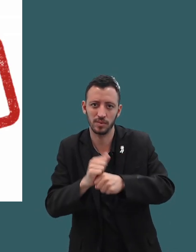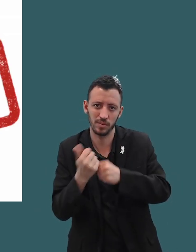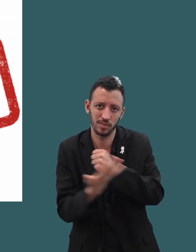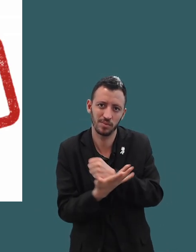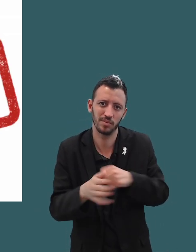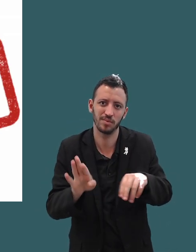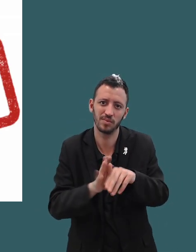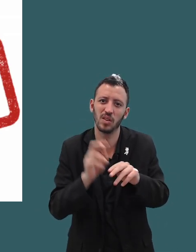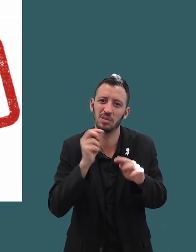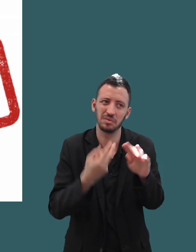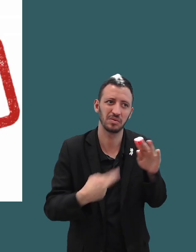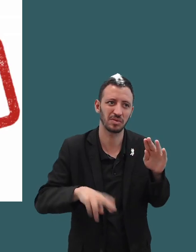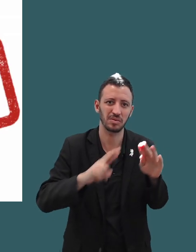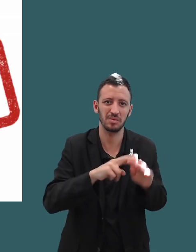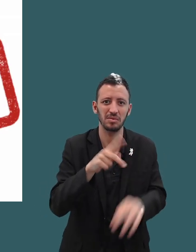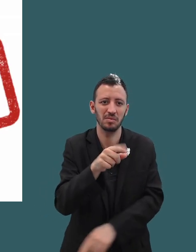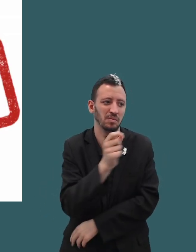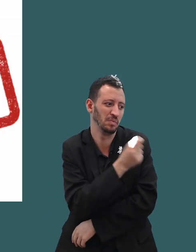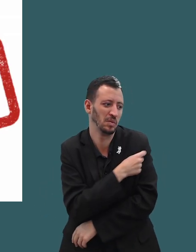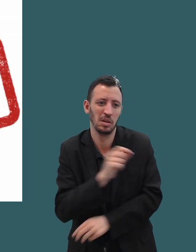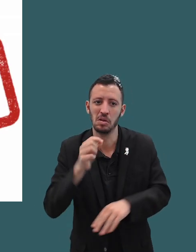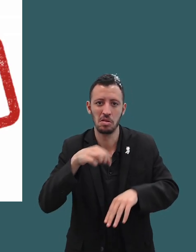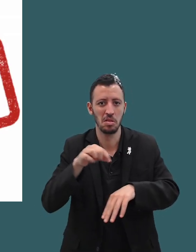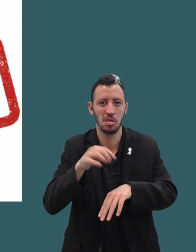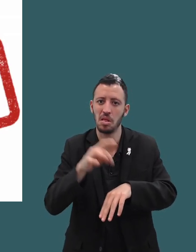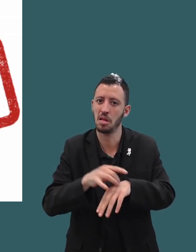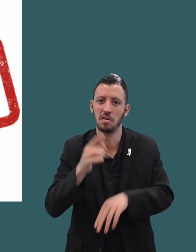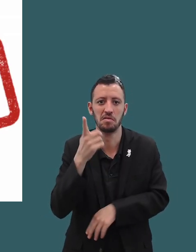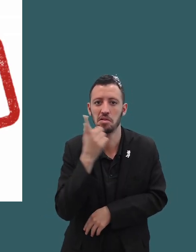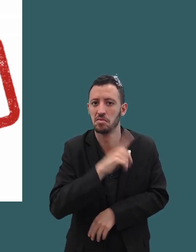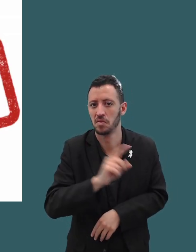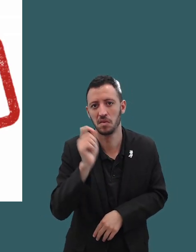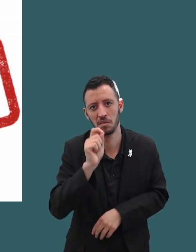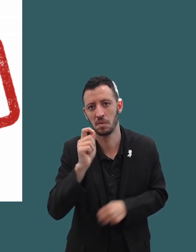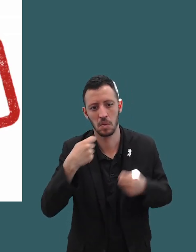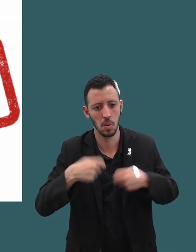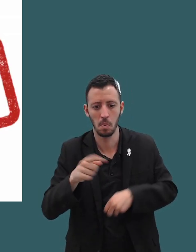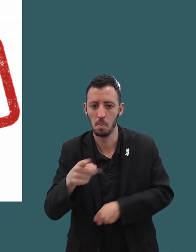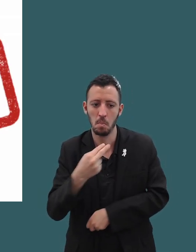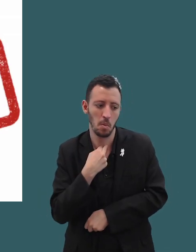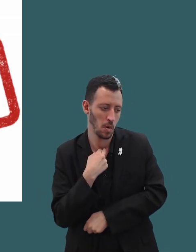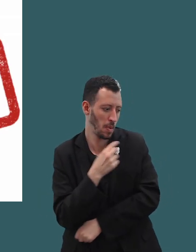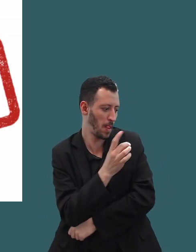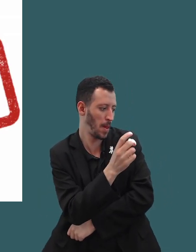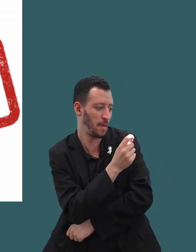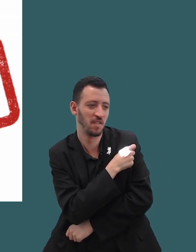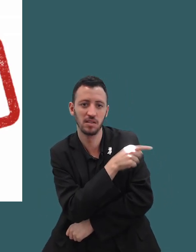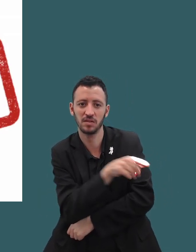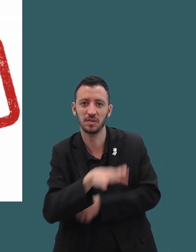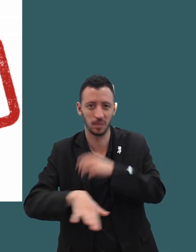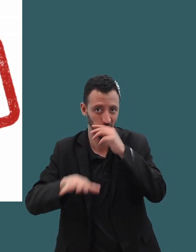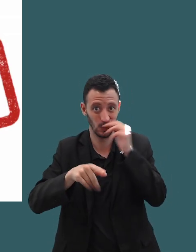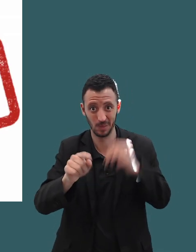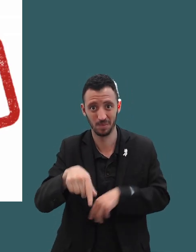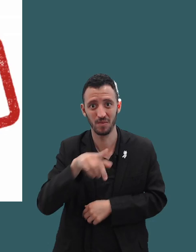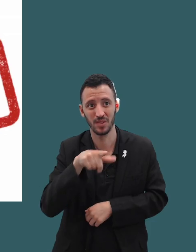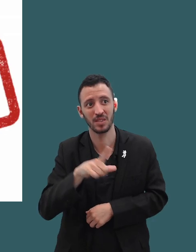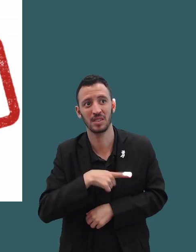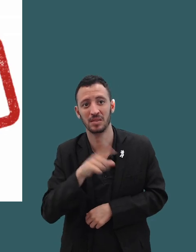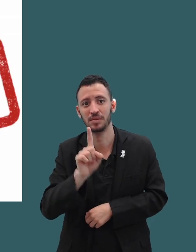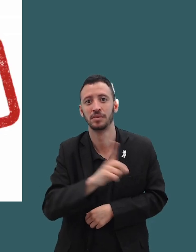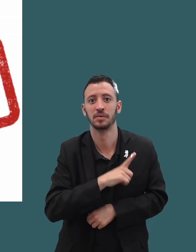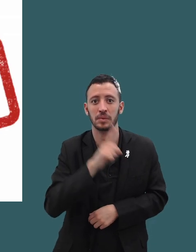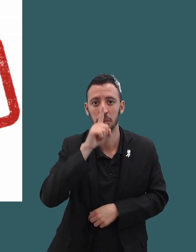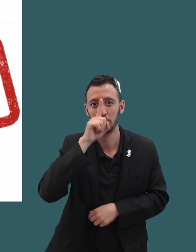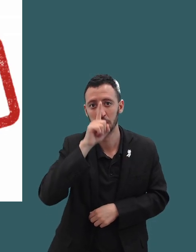mesmas referências para dizer que a vacina da dengue não funciona e não pode vacinar as crianças. Porque se elas se vacinarem, elas vão estar